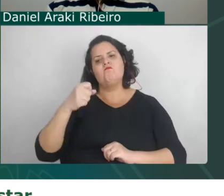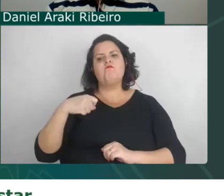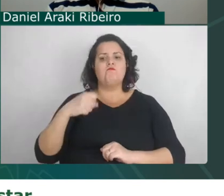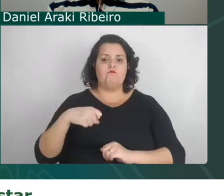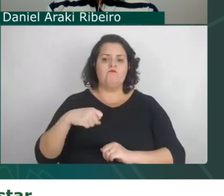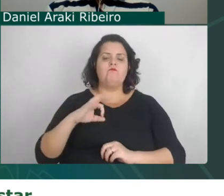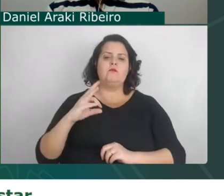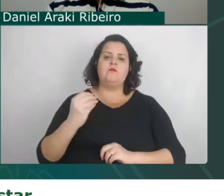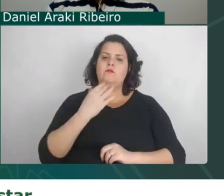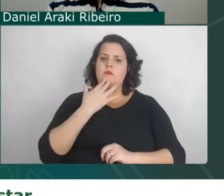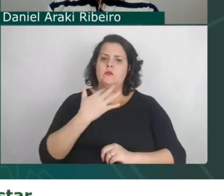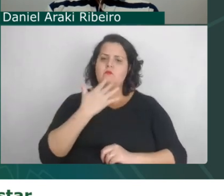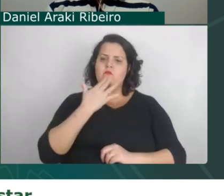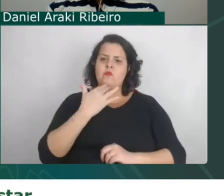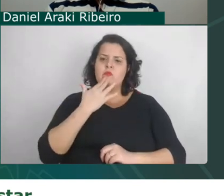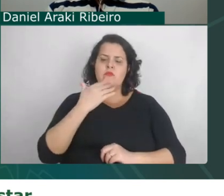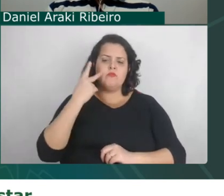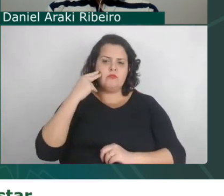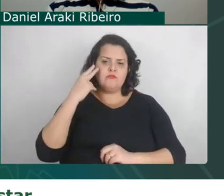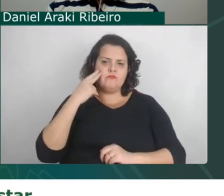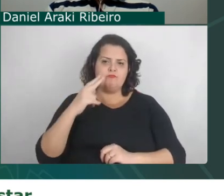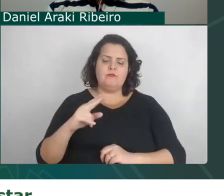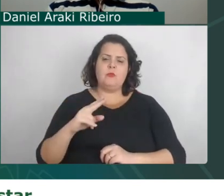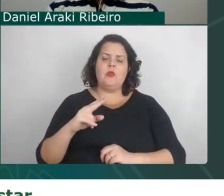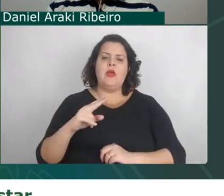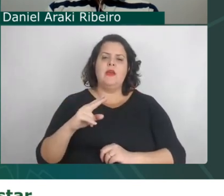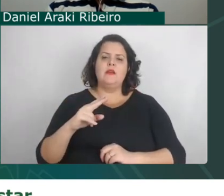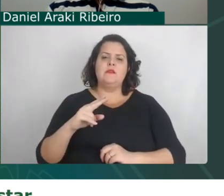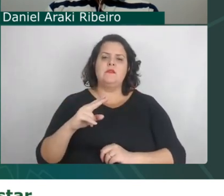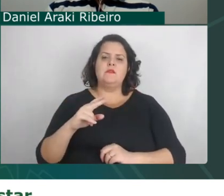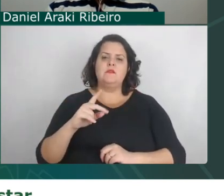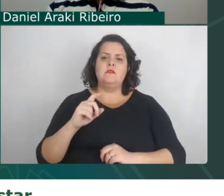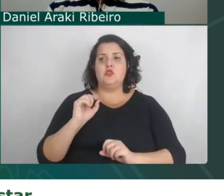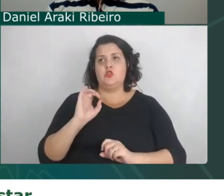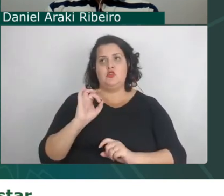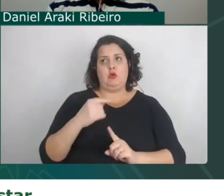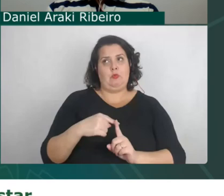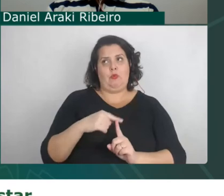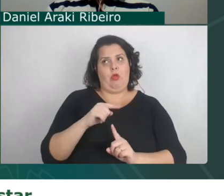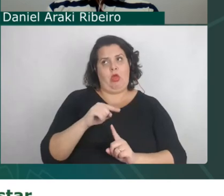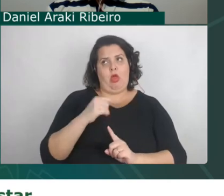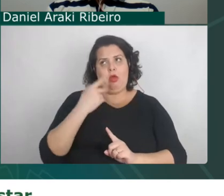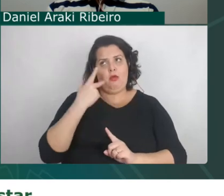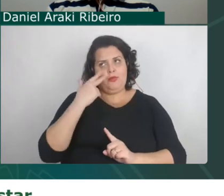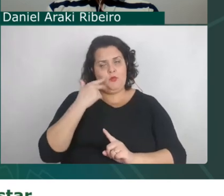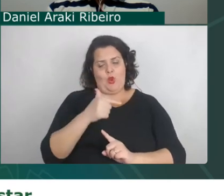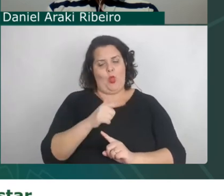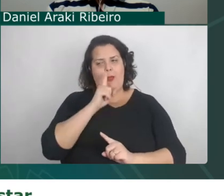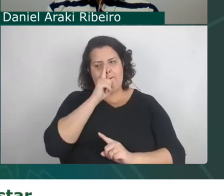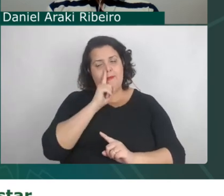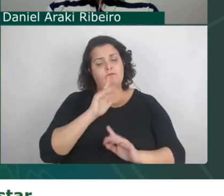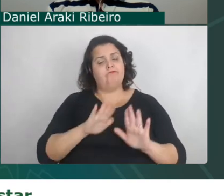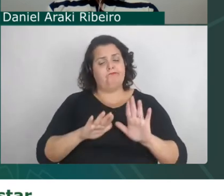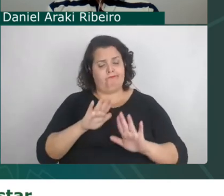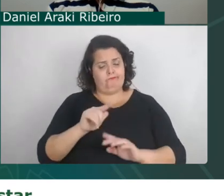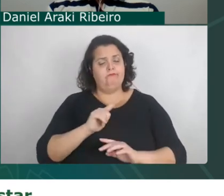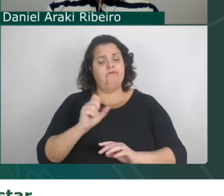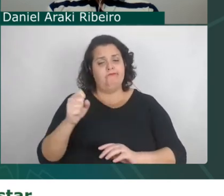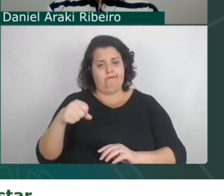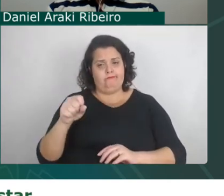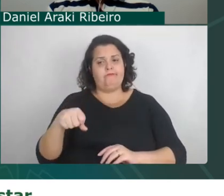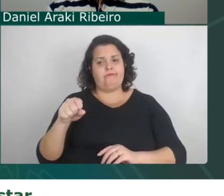que também nós não podemos falar que tudo porque é natural não tem risco, isso não é verdade, né? Existem